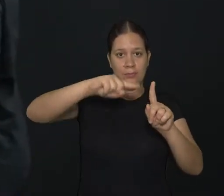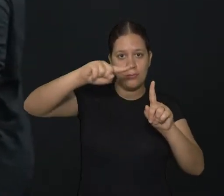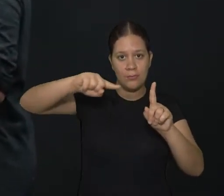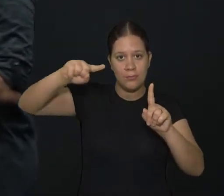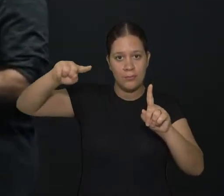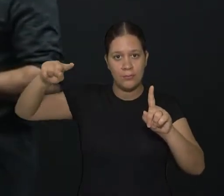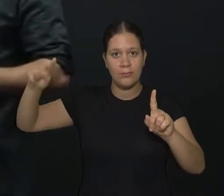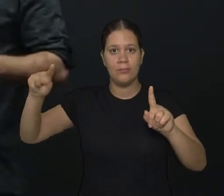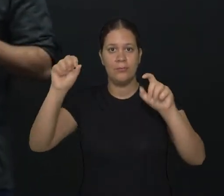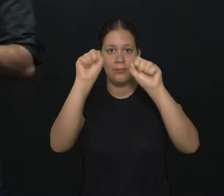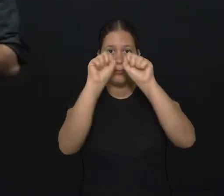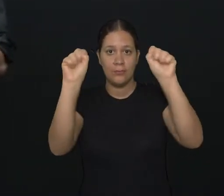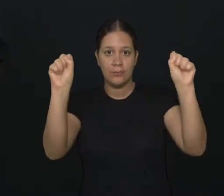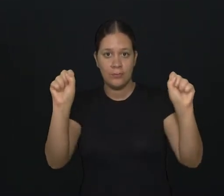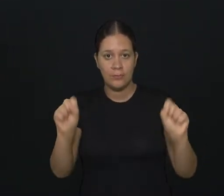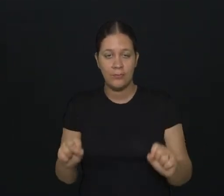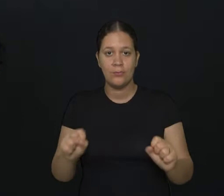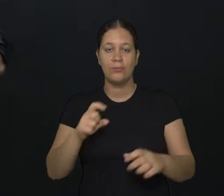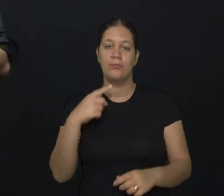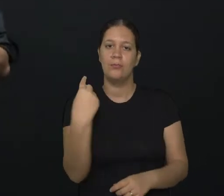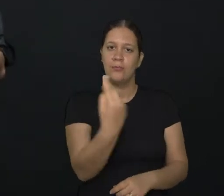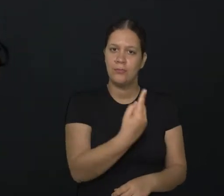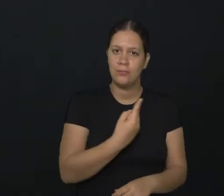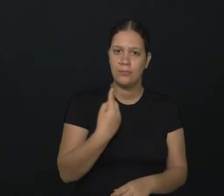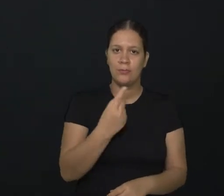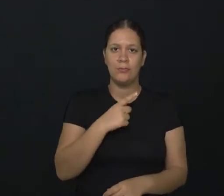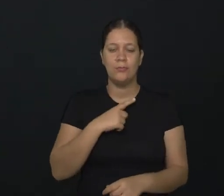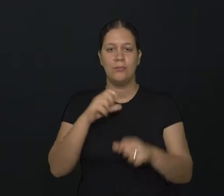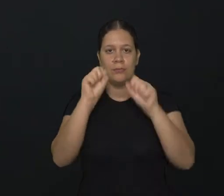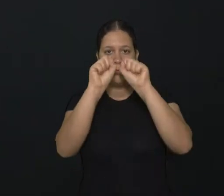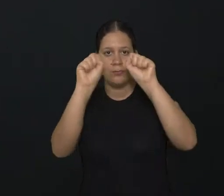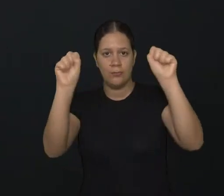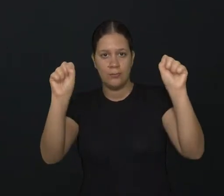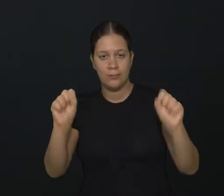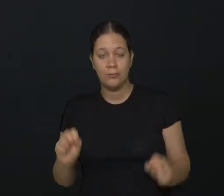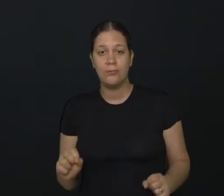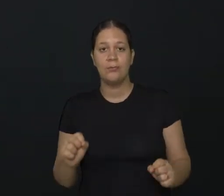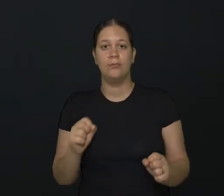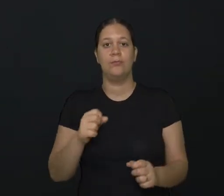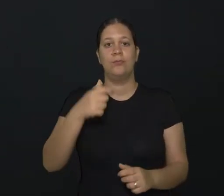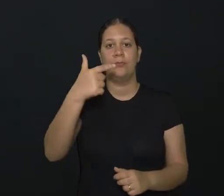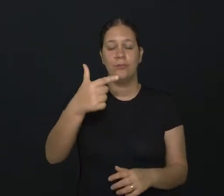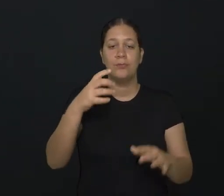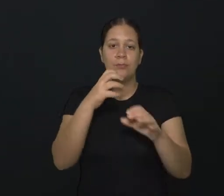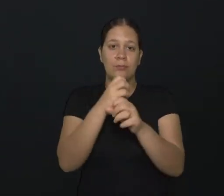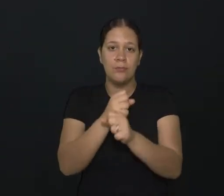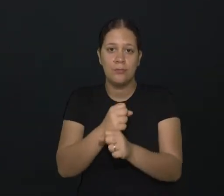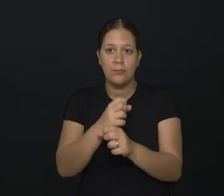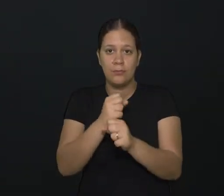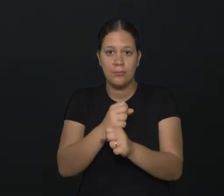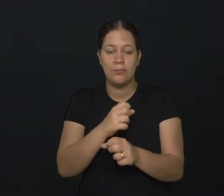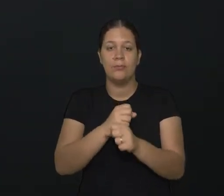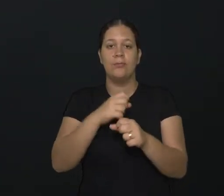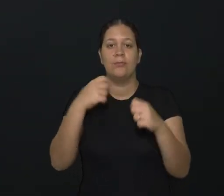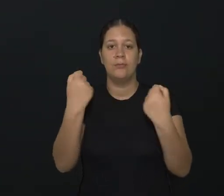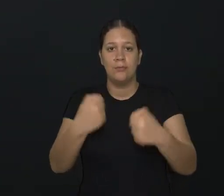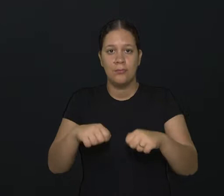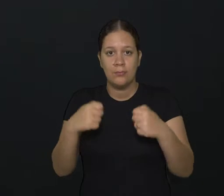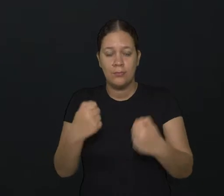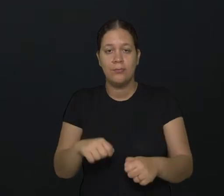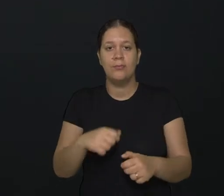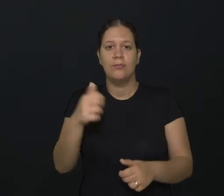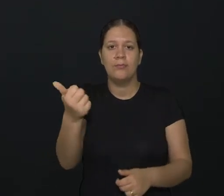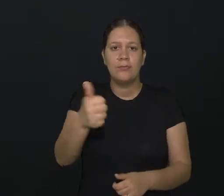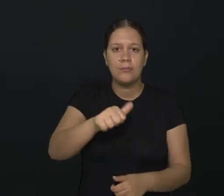solução gráfica de um sistema. Ou seja, nós temos um sistema com duas equações, sendo que, de repente, nós temos que